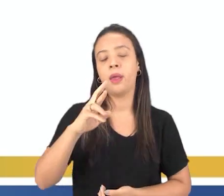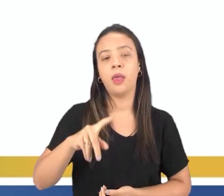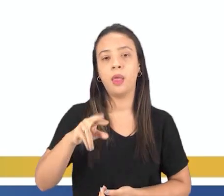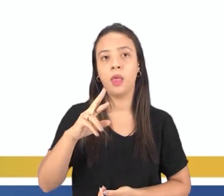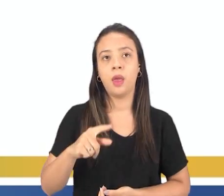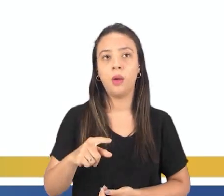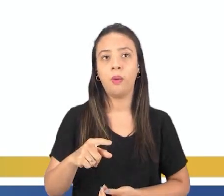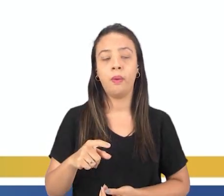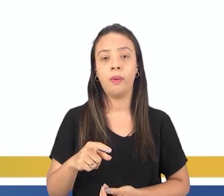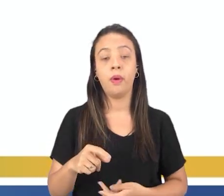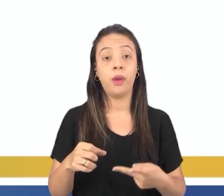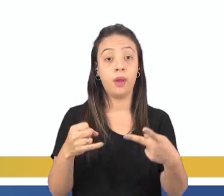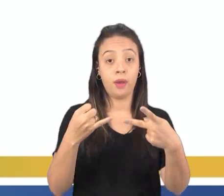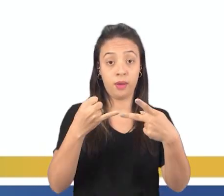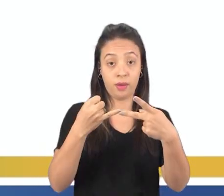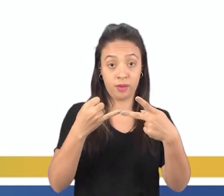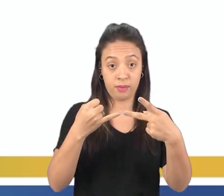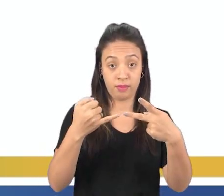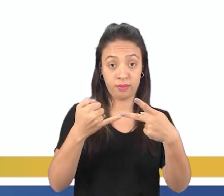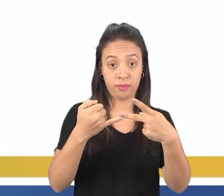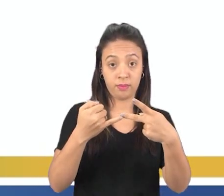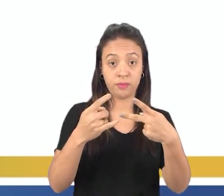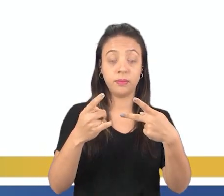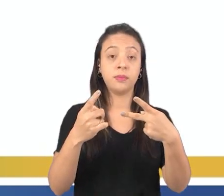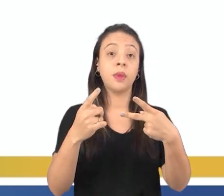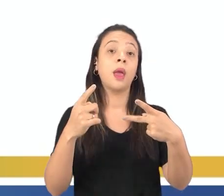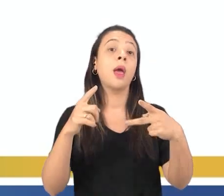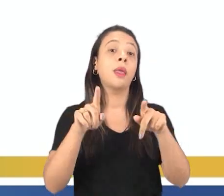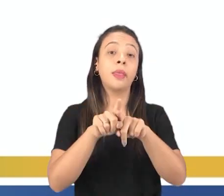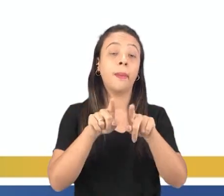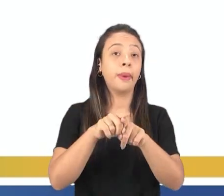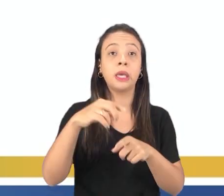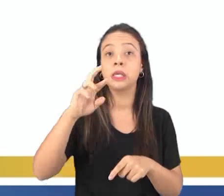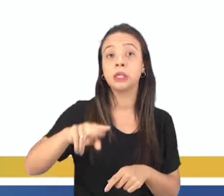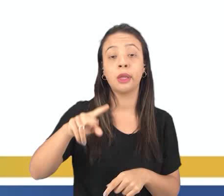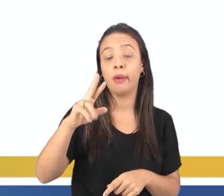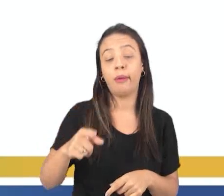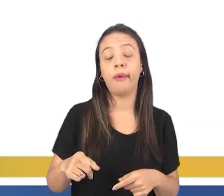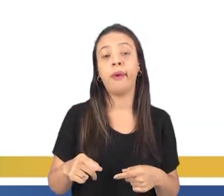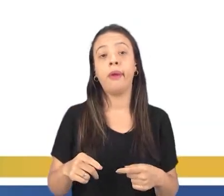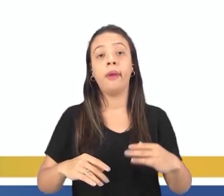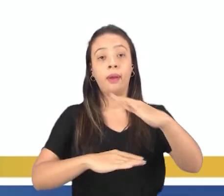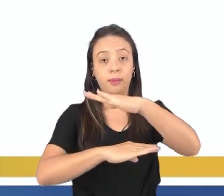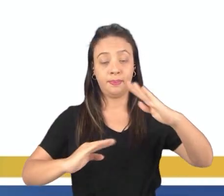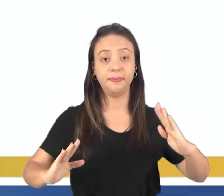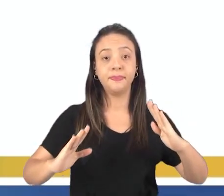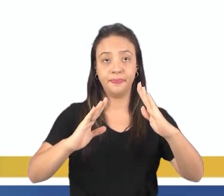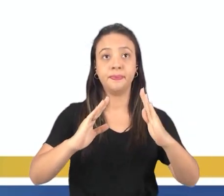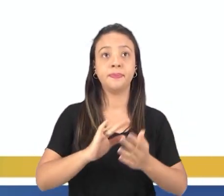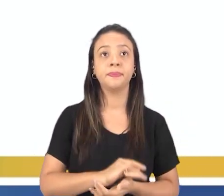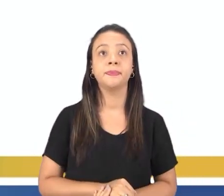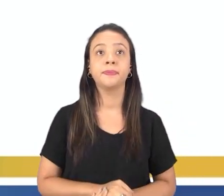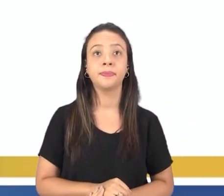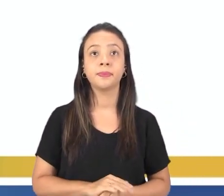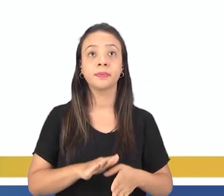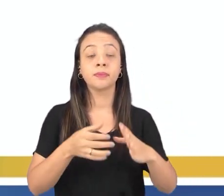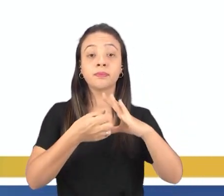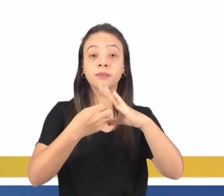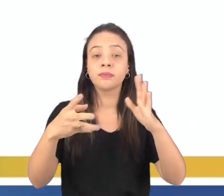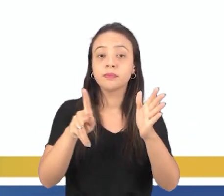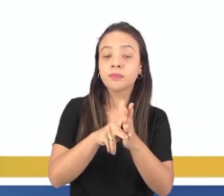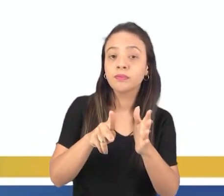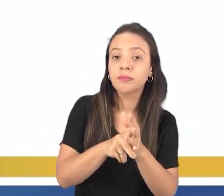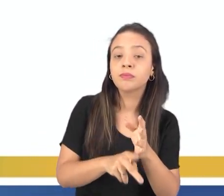são classificados nem comenta paralelogramos nem como trapézios muito bem Então pessoal a